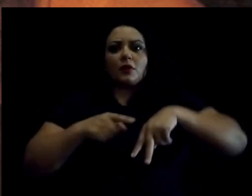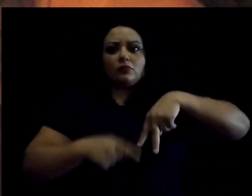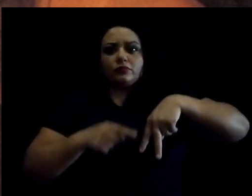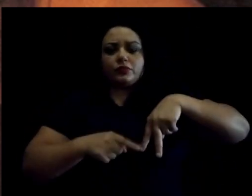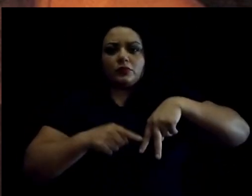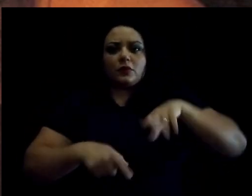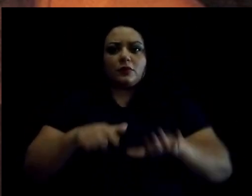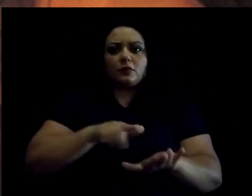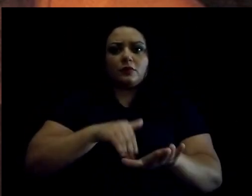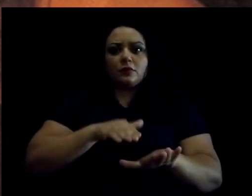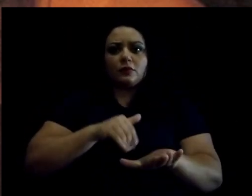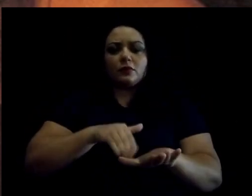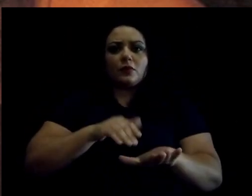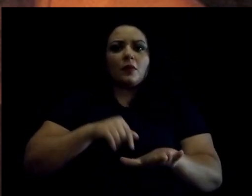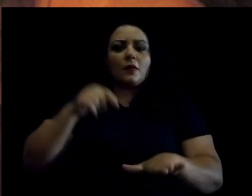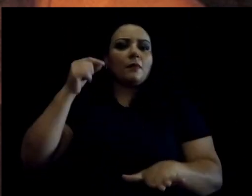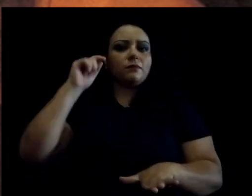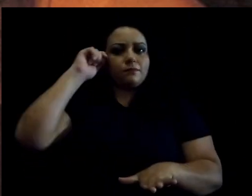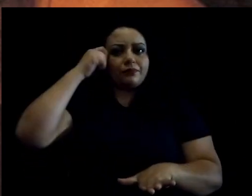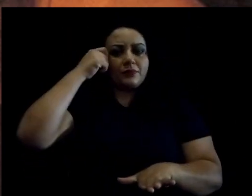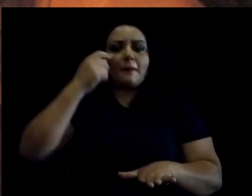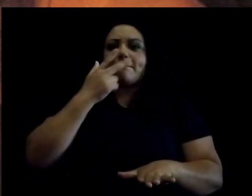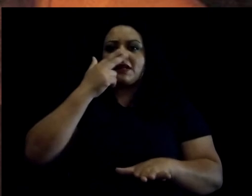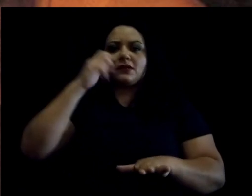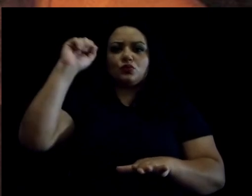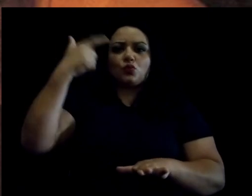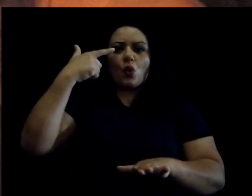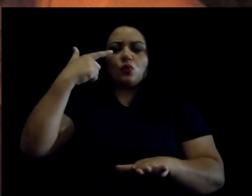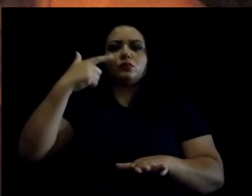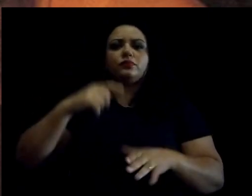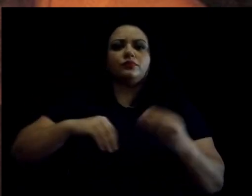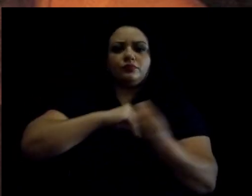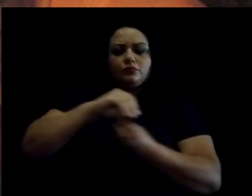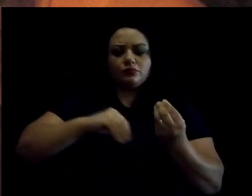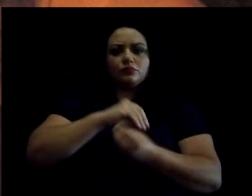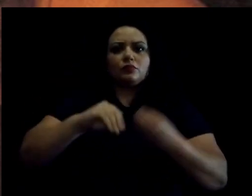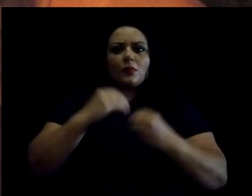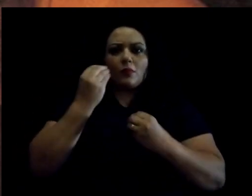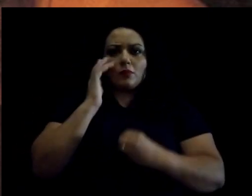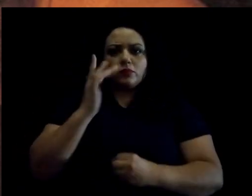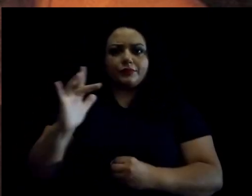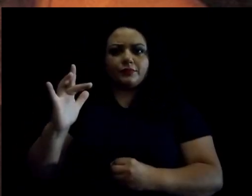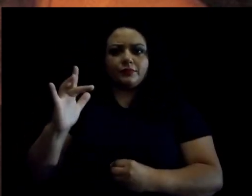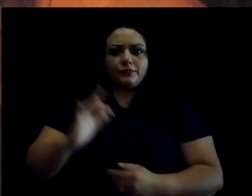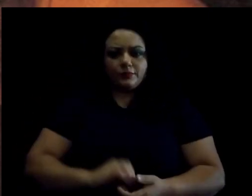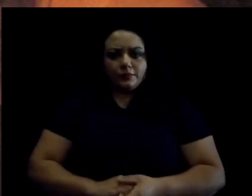cor de bronze queimado, com a aparência de pele como a pedra de jade e de sardônio.